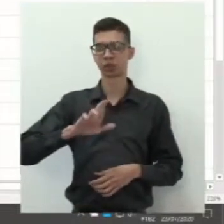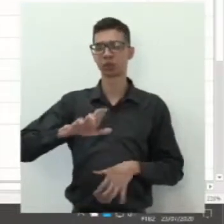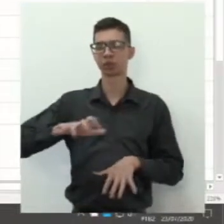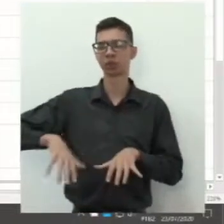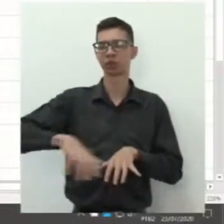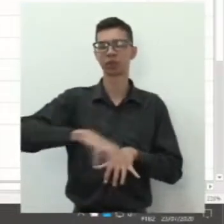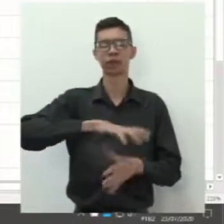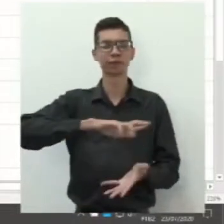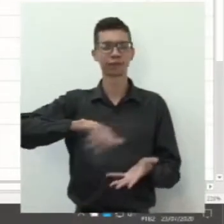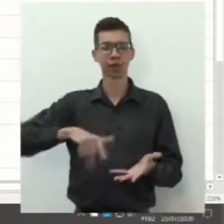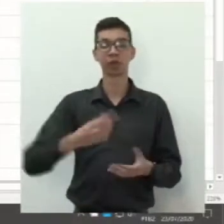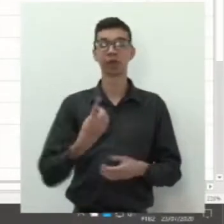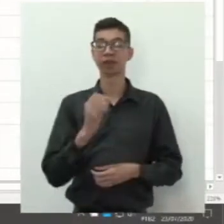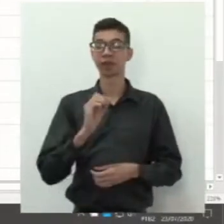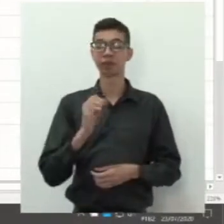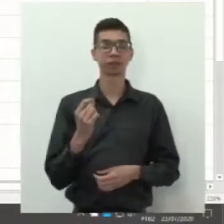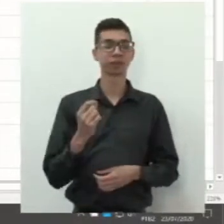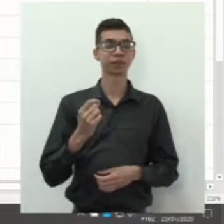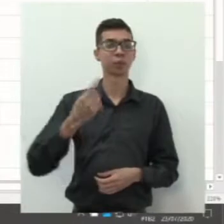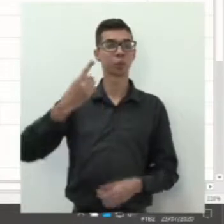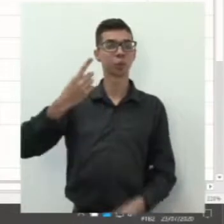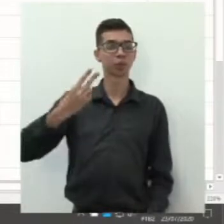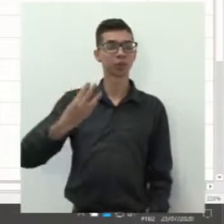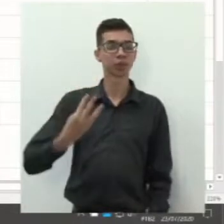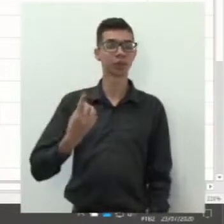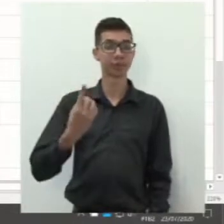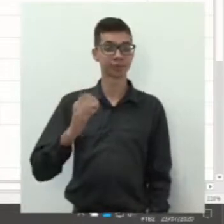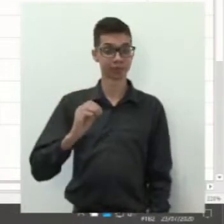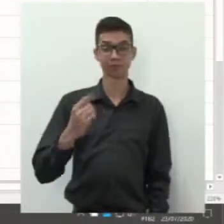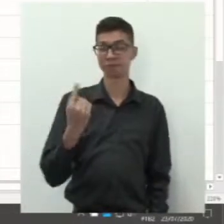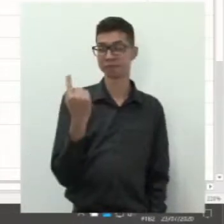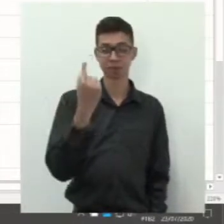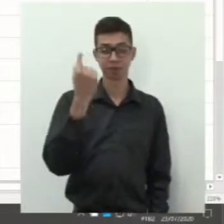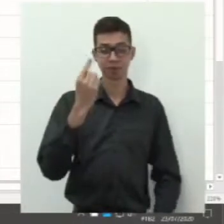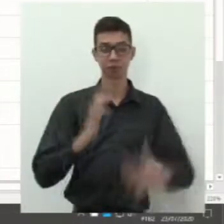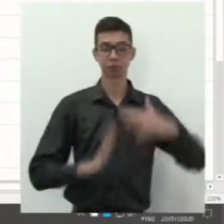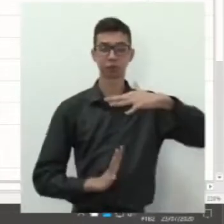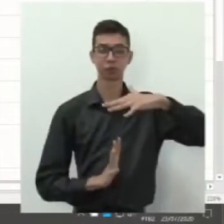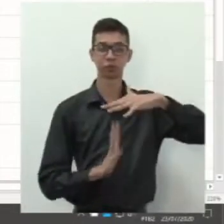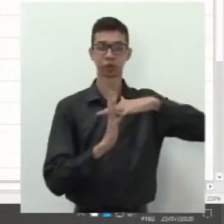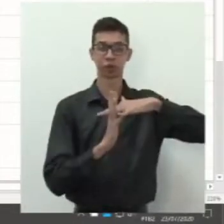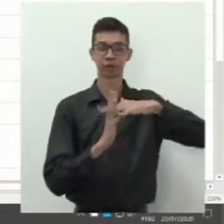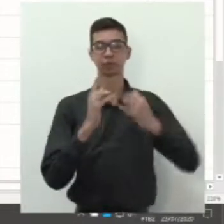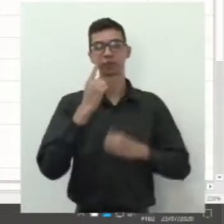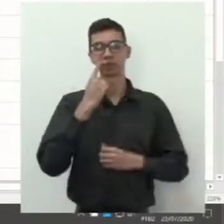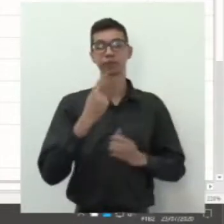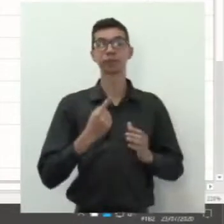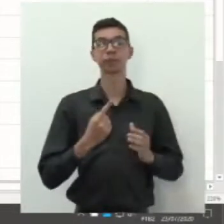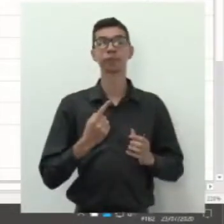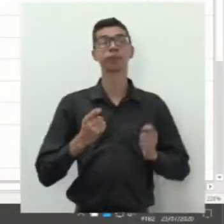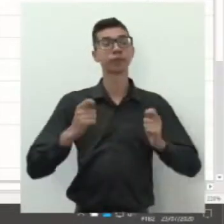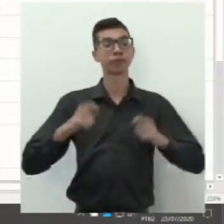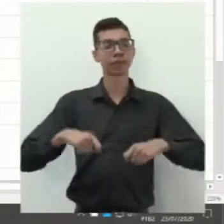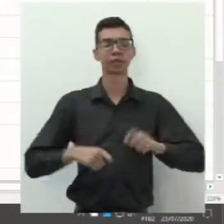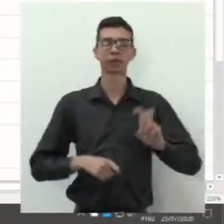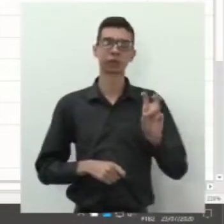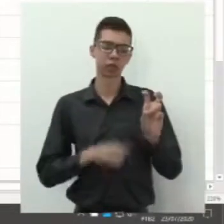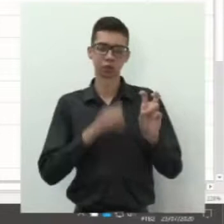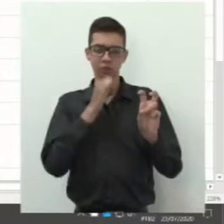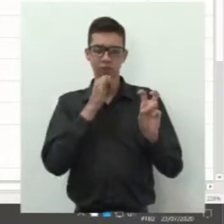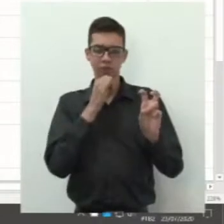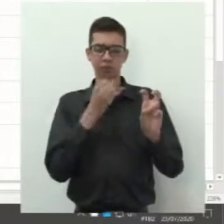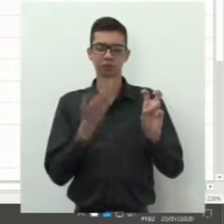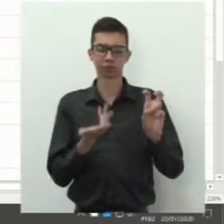primeiros, ó. Então, mostrar primeiros, né? 10, eu posso reduzir para 5, por exemplo,